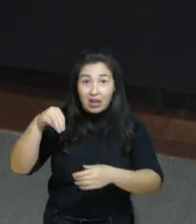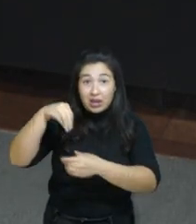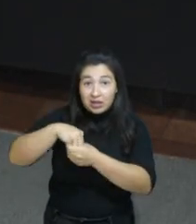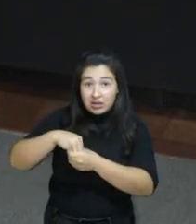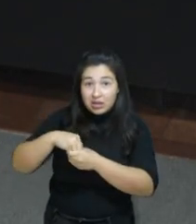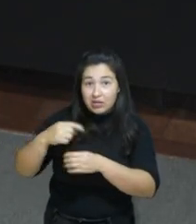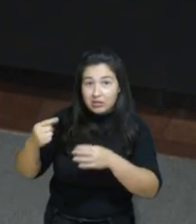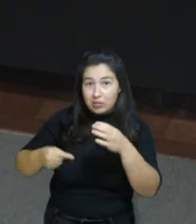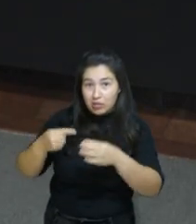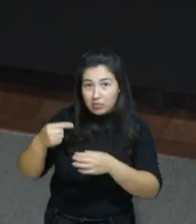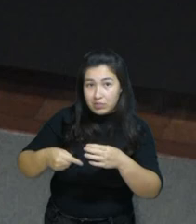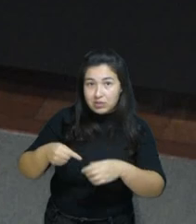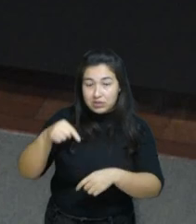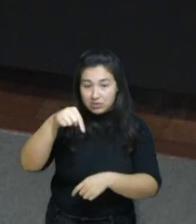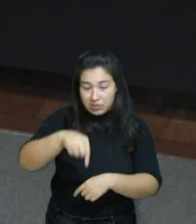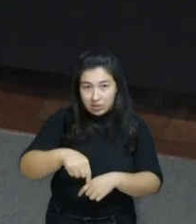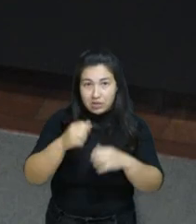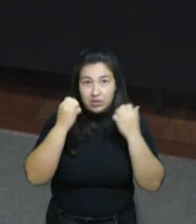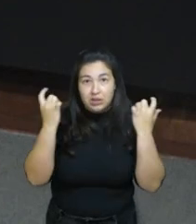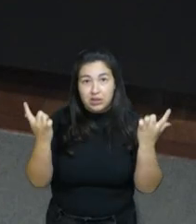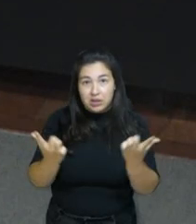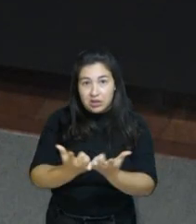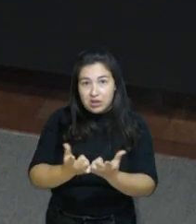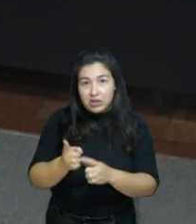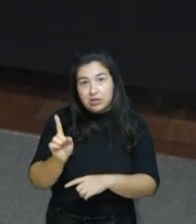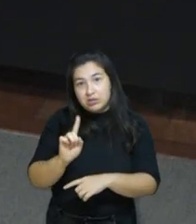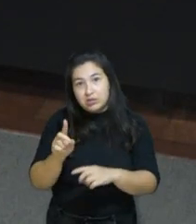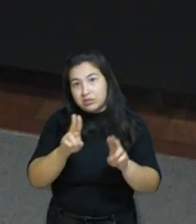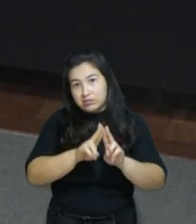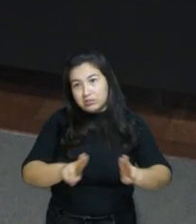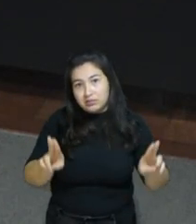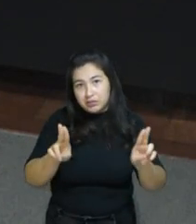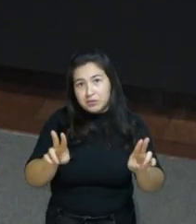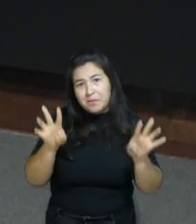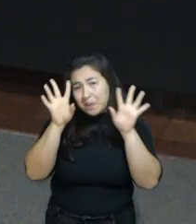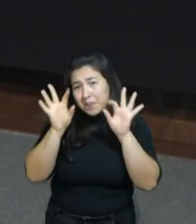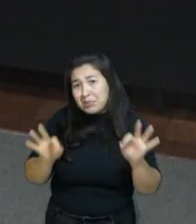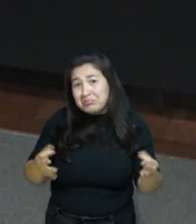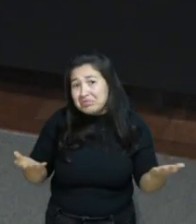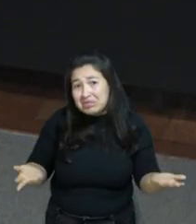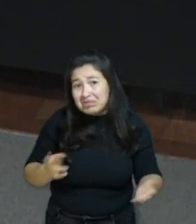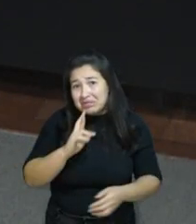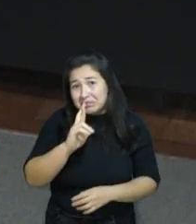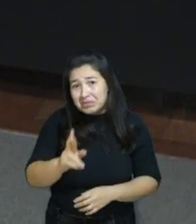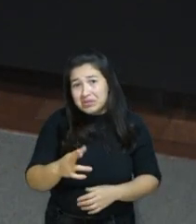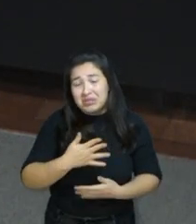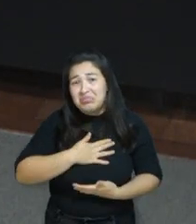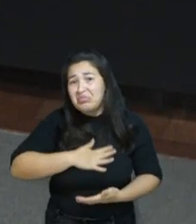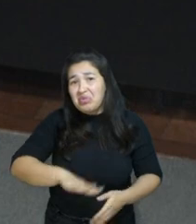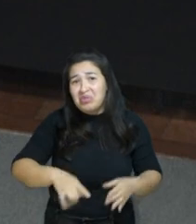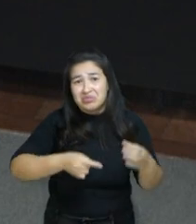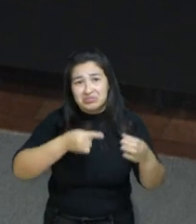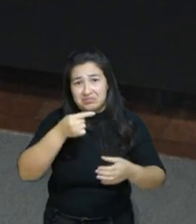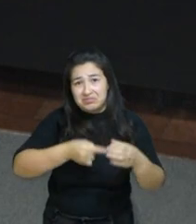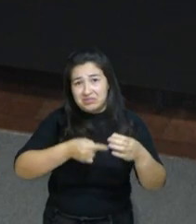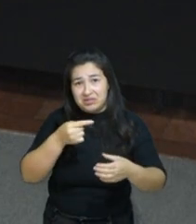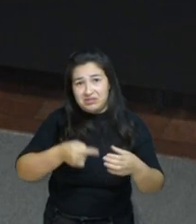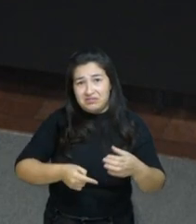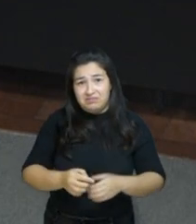internas, que eu entendo, né? A comissão aqui é da Lesco, não é, né? Eu não sei, eu não sou muito fã de comissão, sabe?